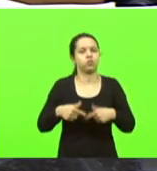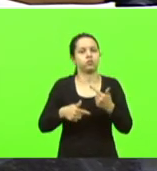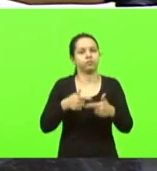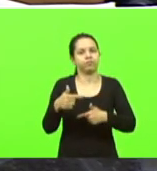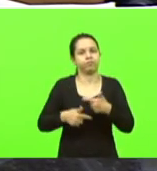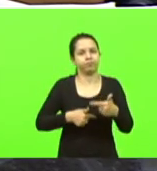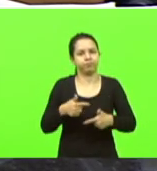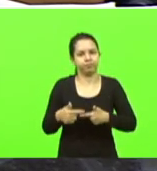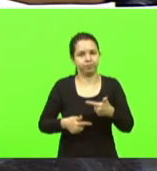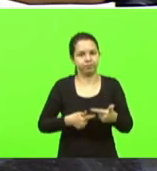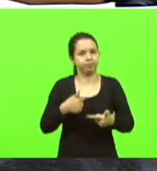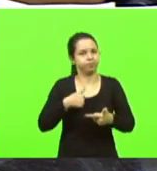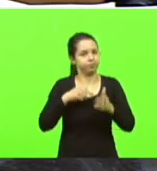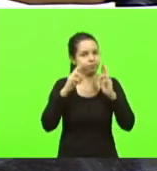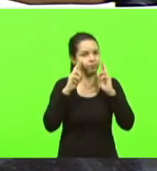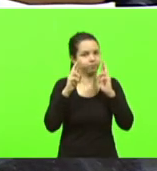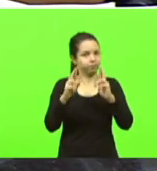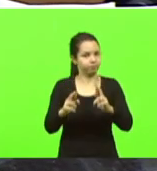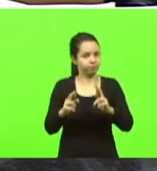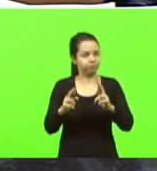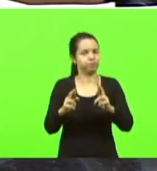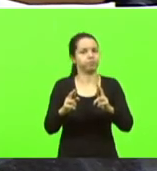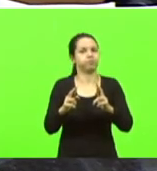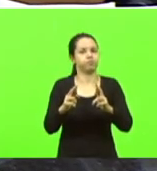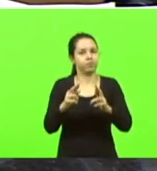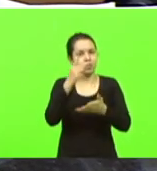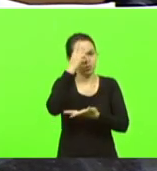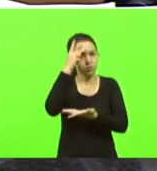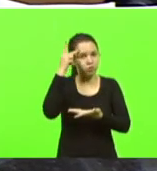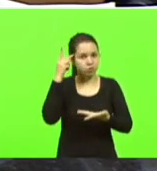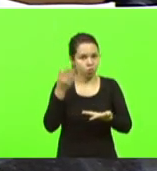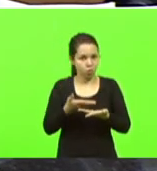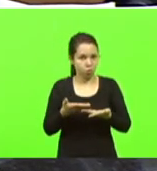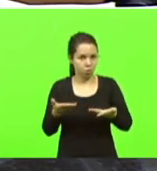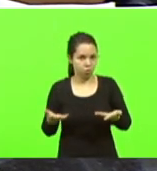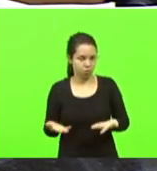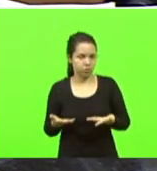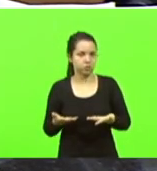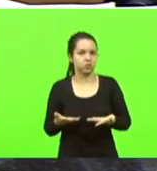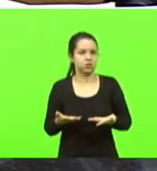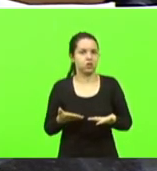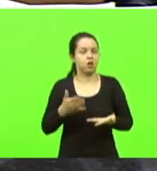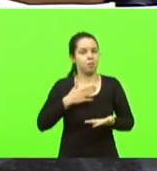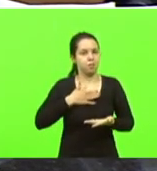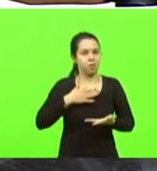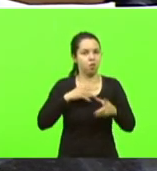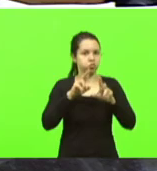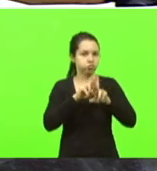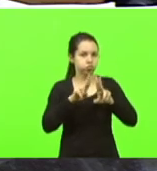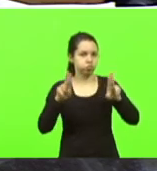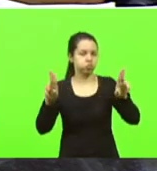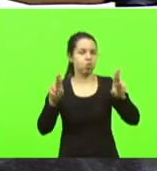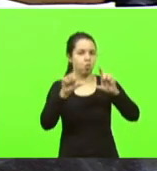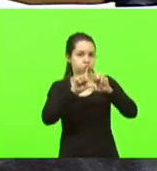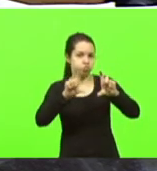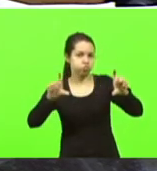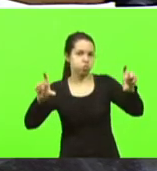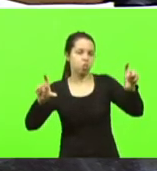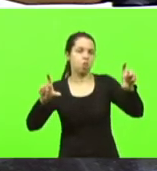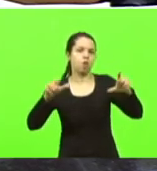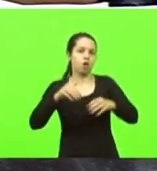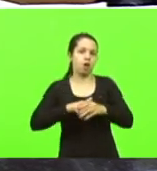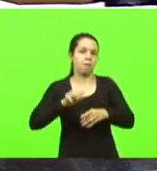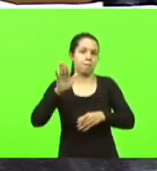e eu tenho respeito com as pessoas o meu monte de campanha ele diz o seguinte respeito e Isso muda tudo